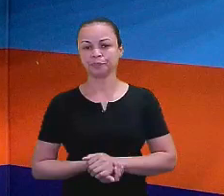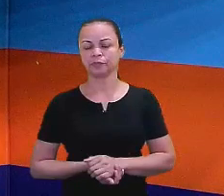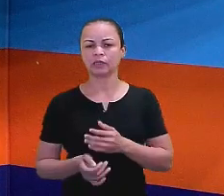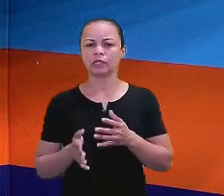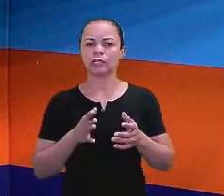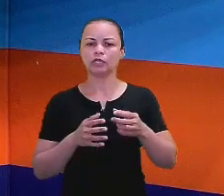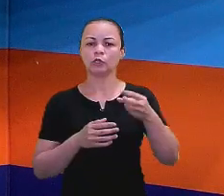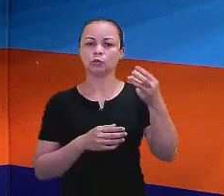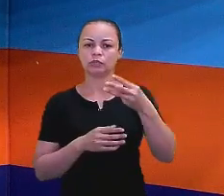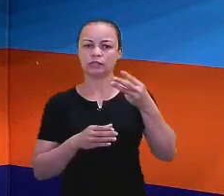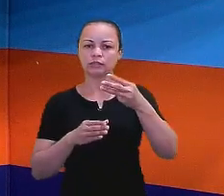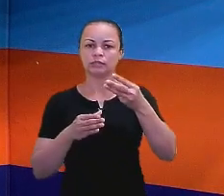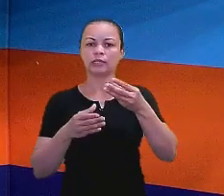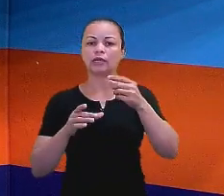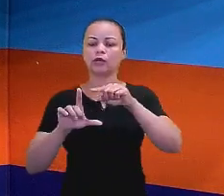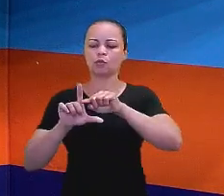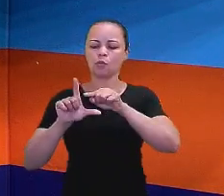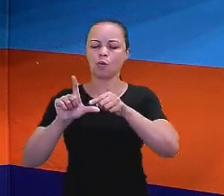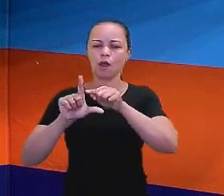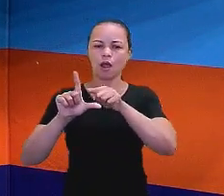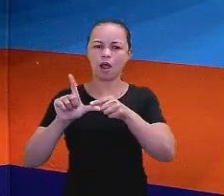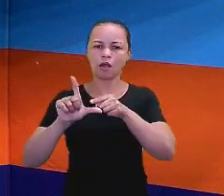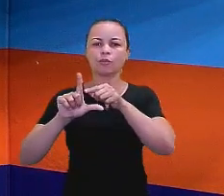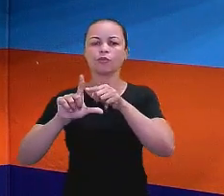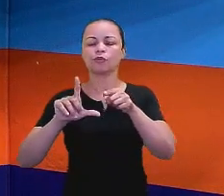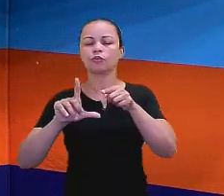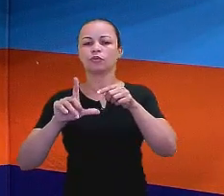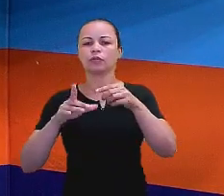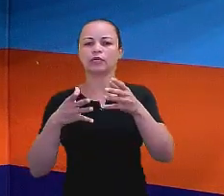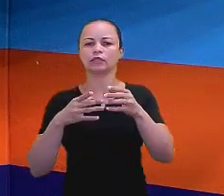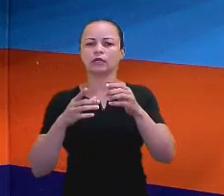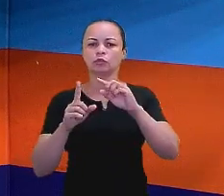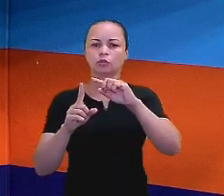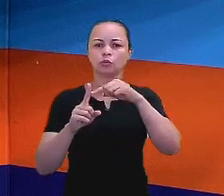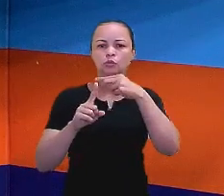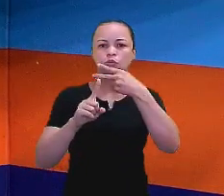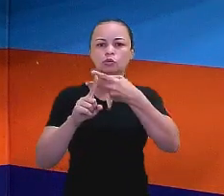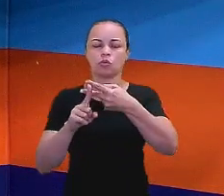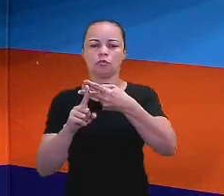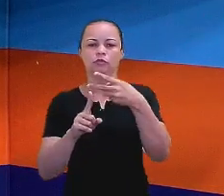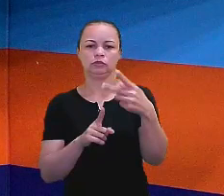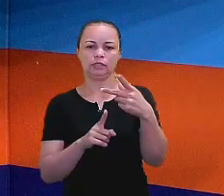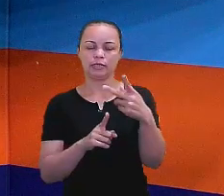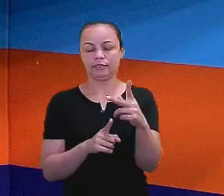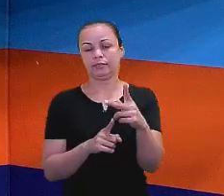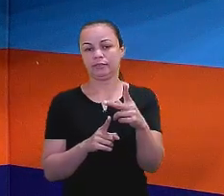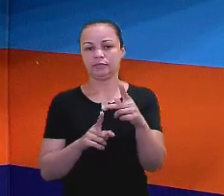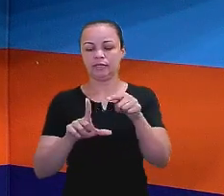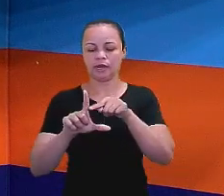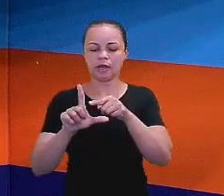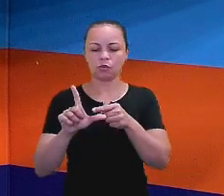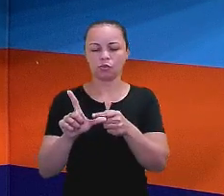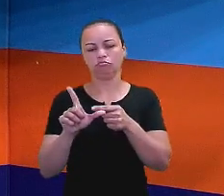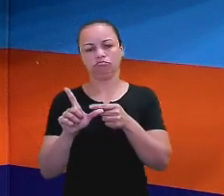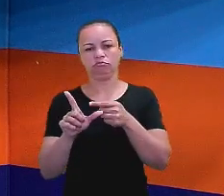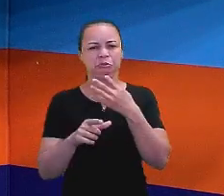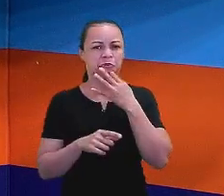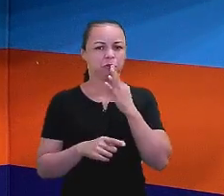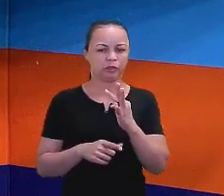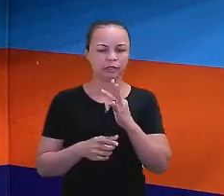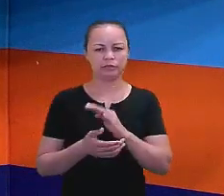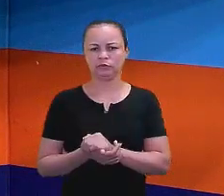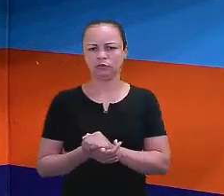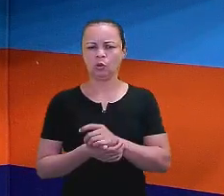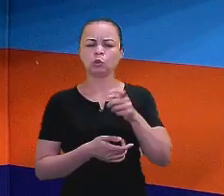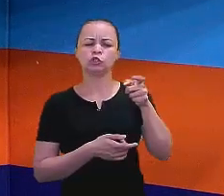terceiro ângulo interno que mede o dobro desse ângulo desconhecido. Qual o valor de x?